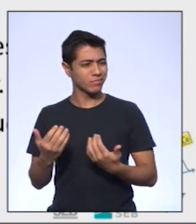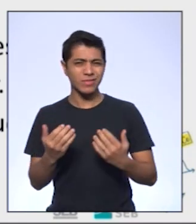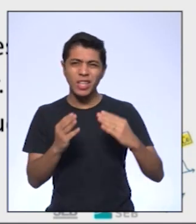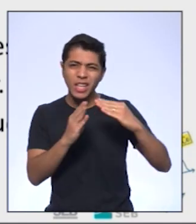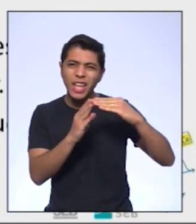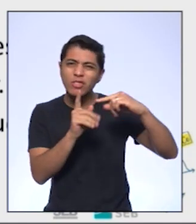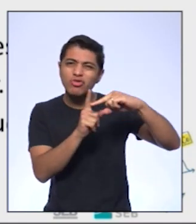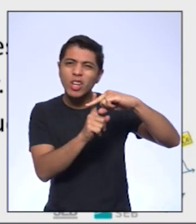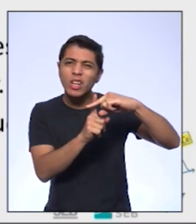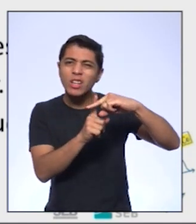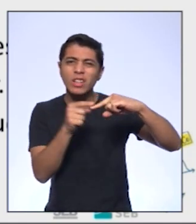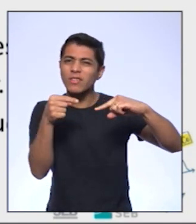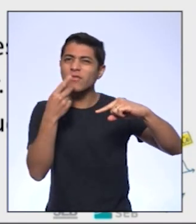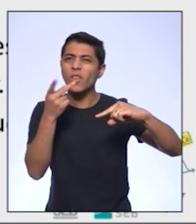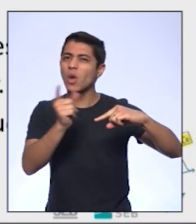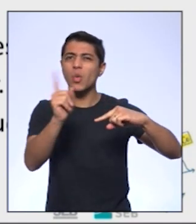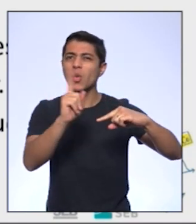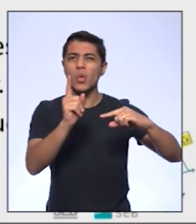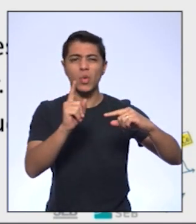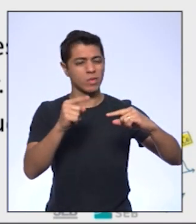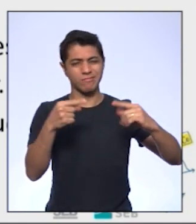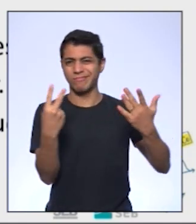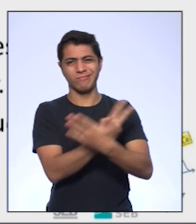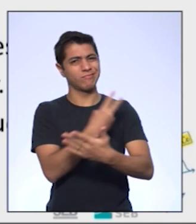abstrato, está falando de nada disso no texto.